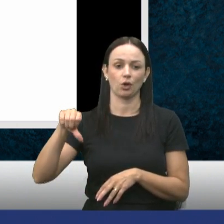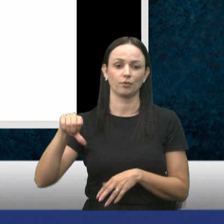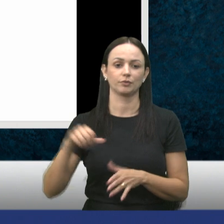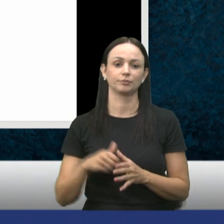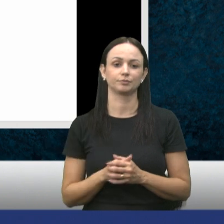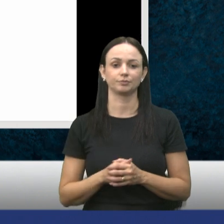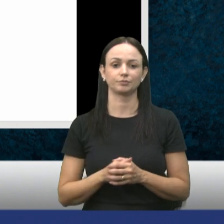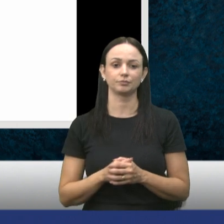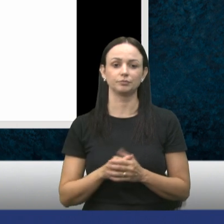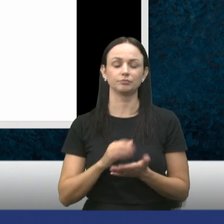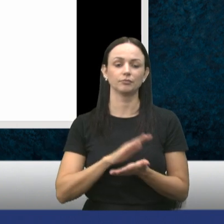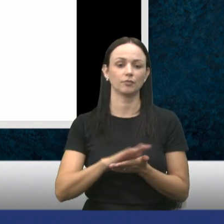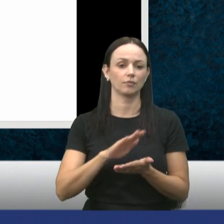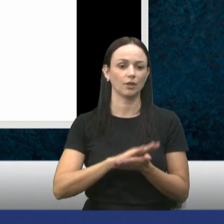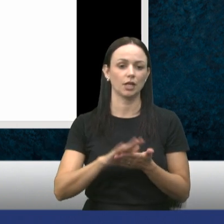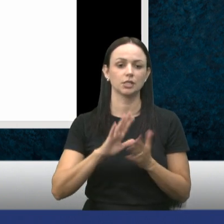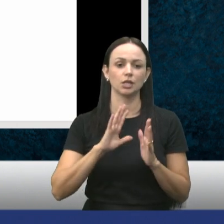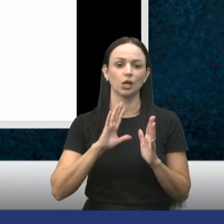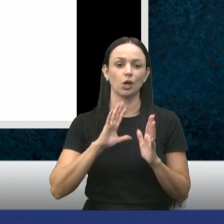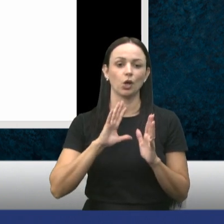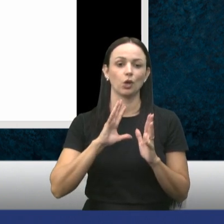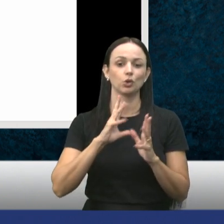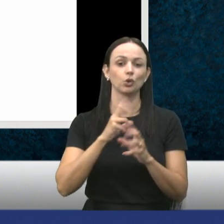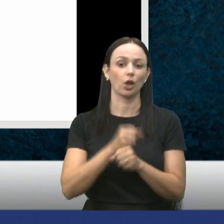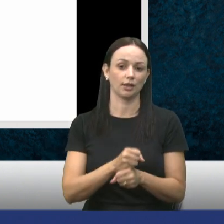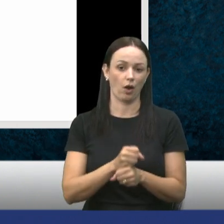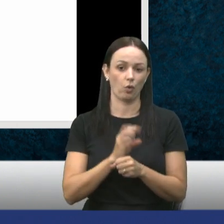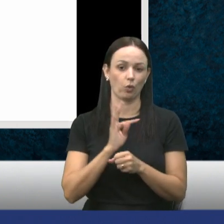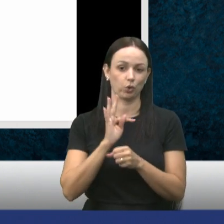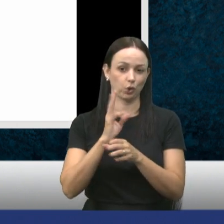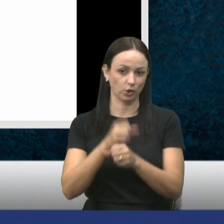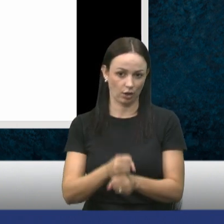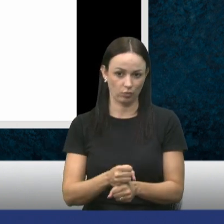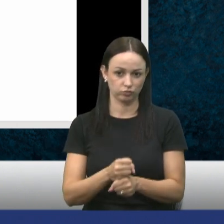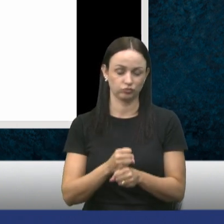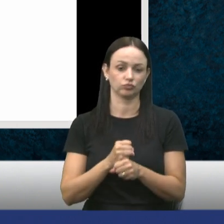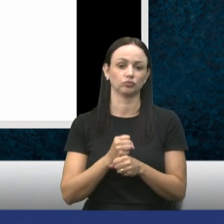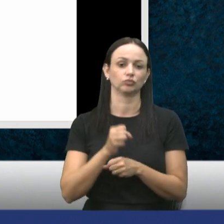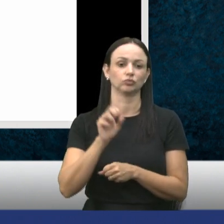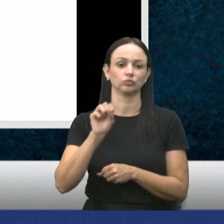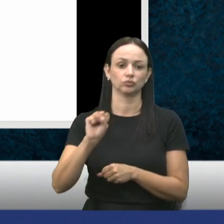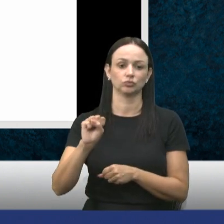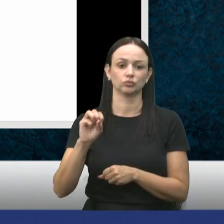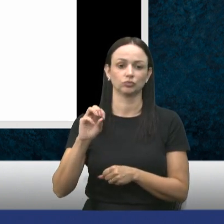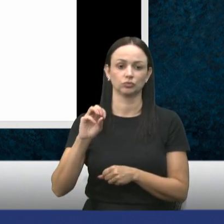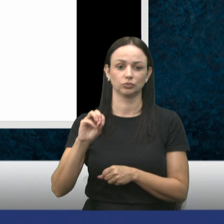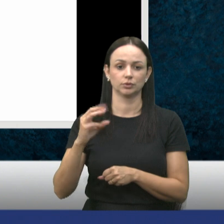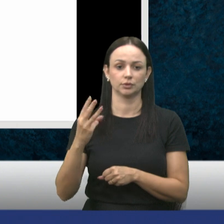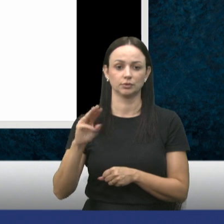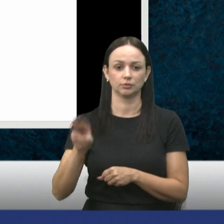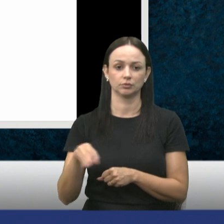A despesa total fixada foi